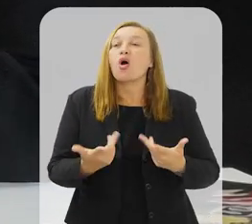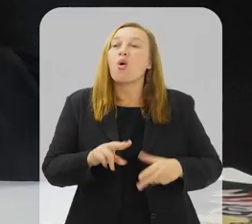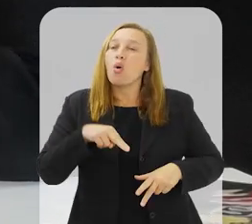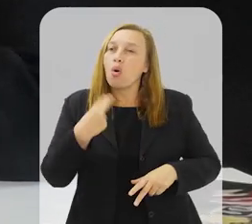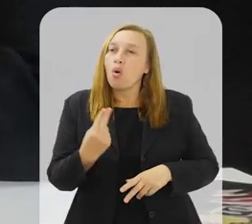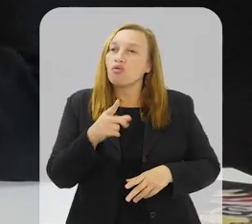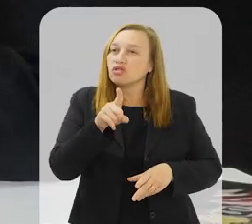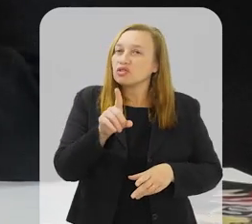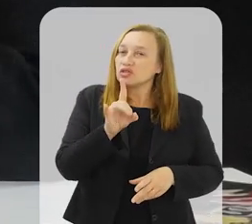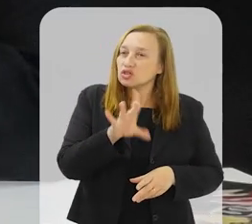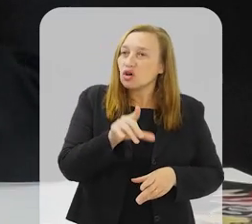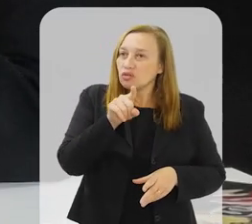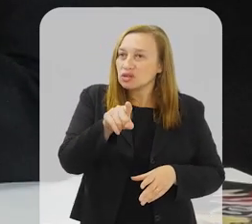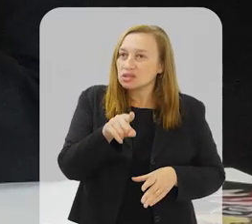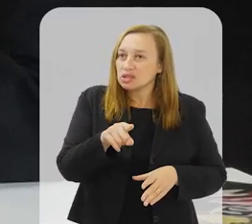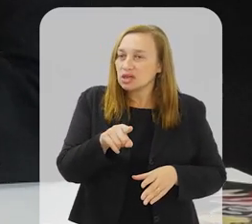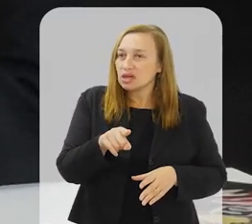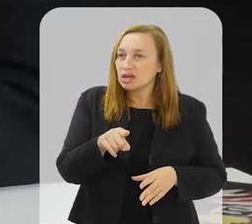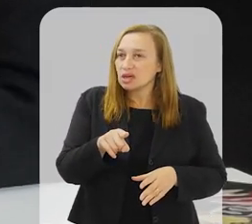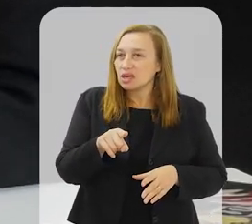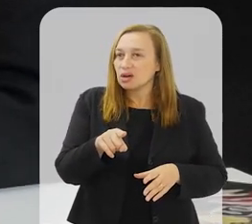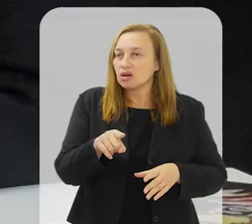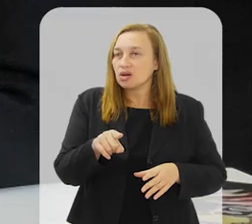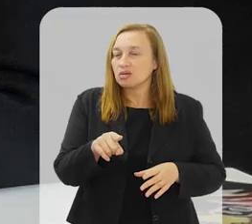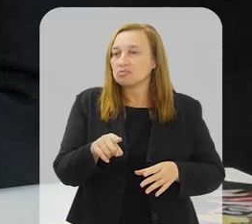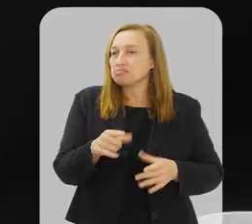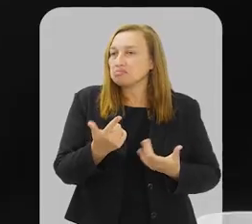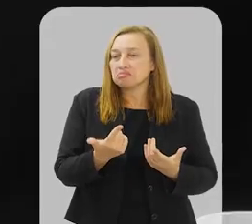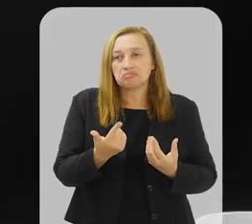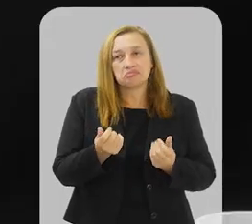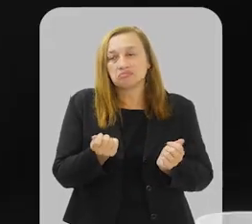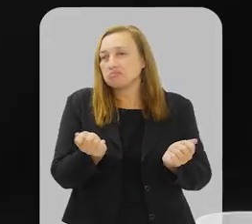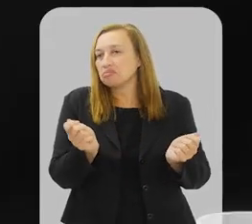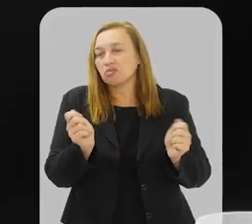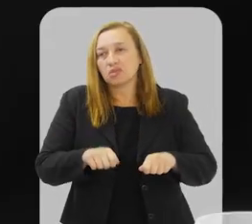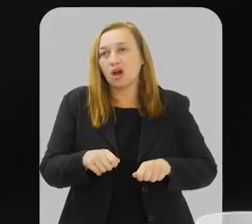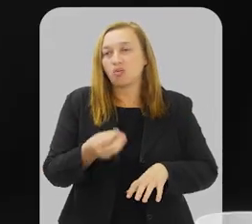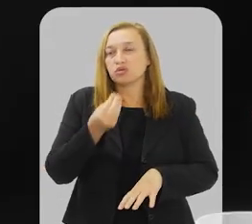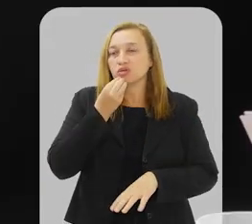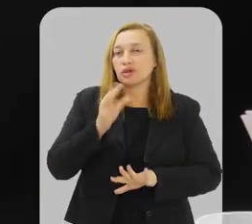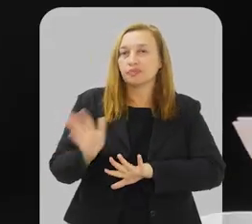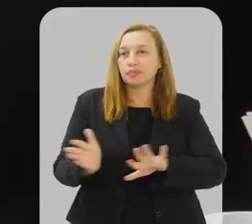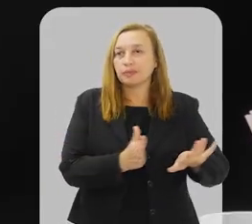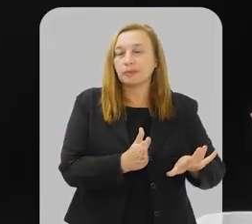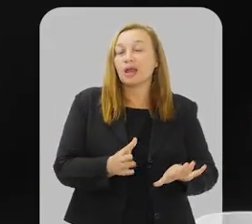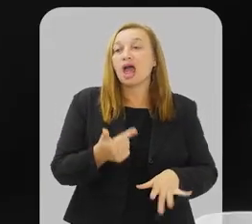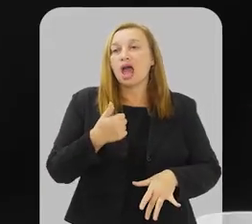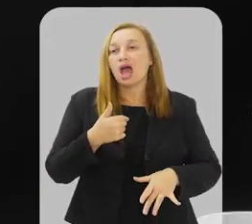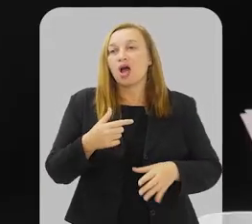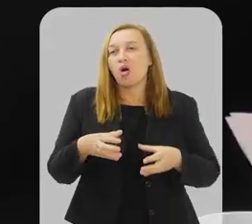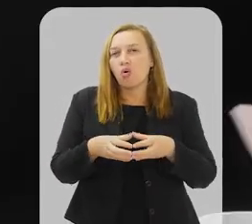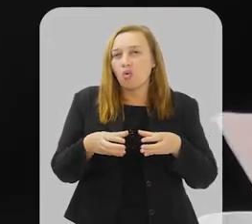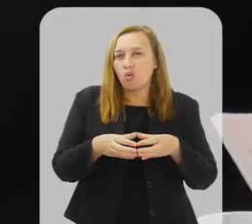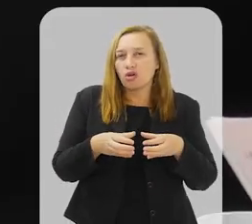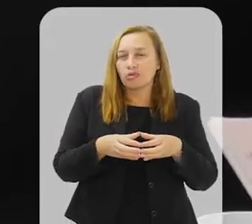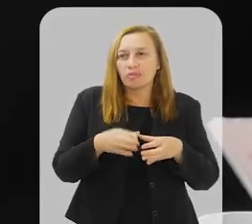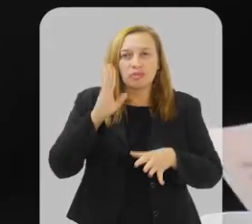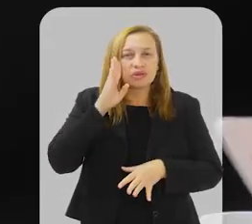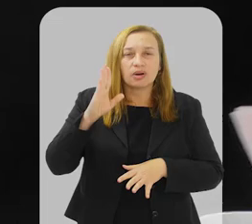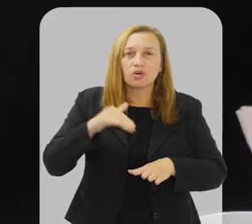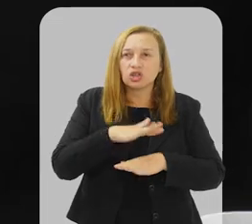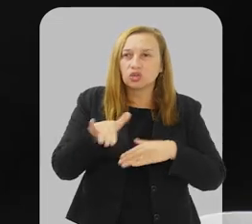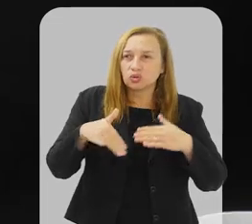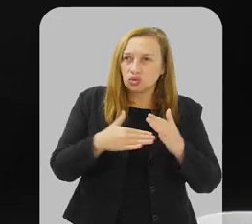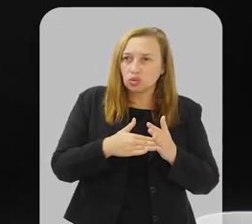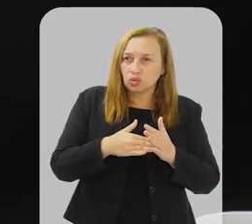você é aquele que se fecha e só corre nos louros ai Mauro jamais sabe porque assim eu acho que a a equipe é